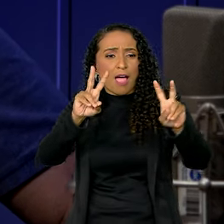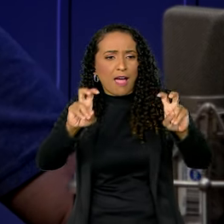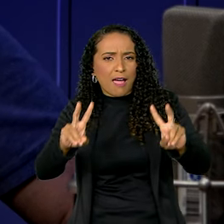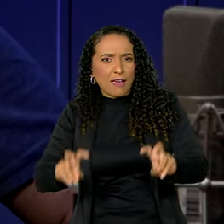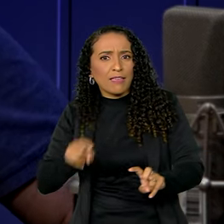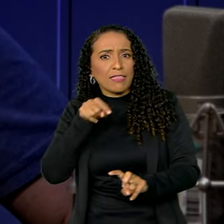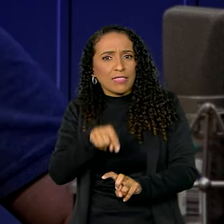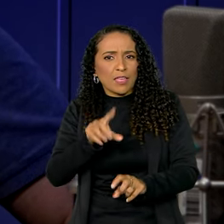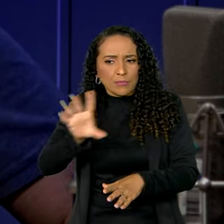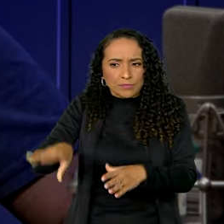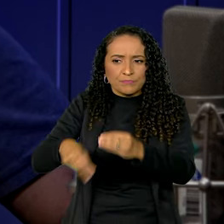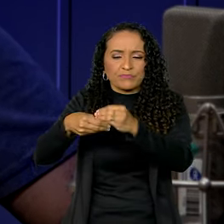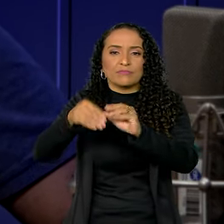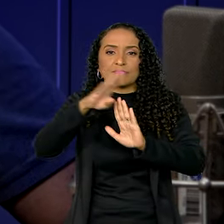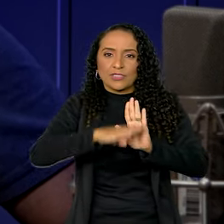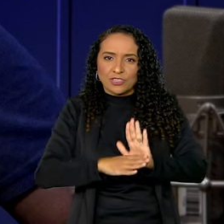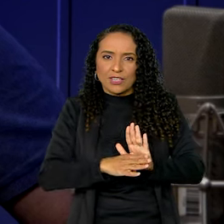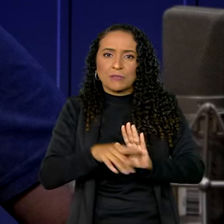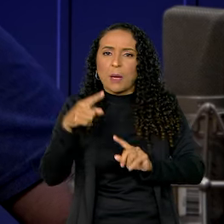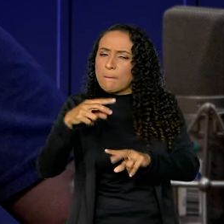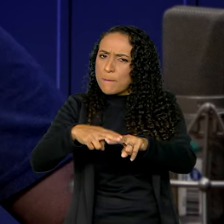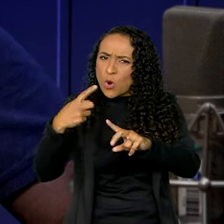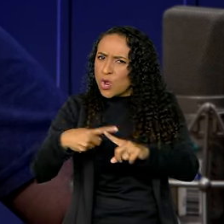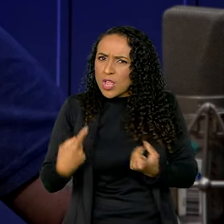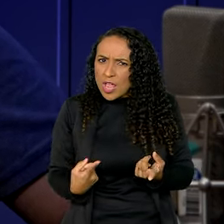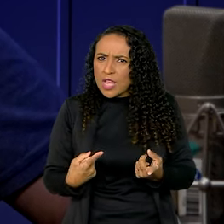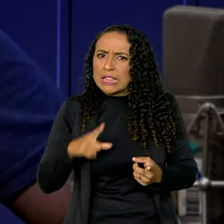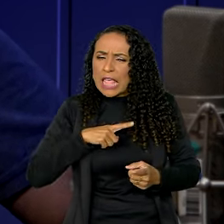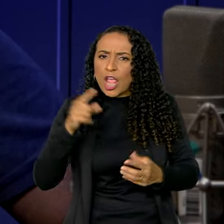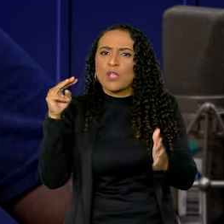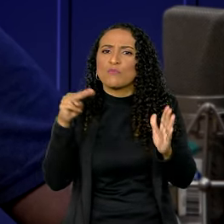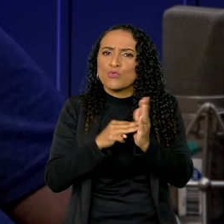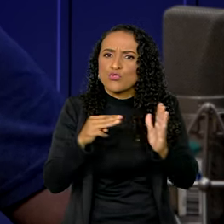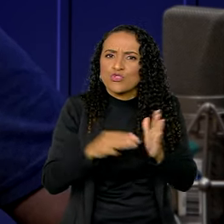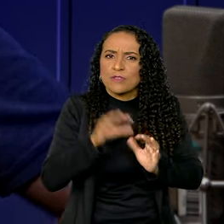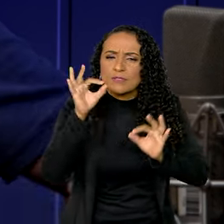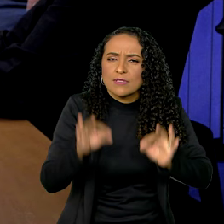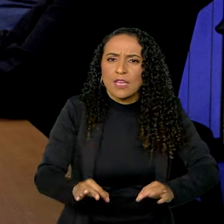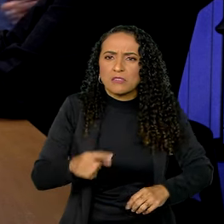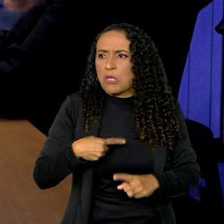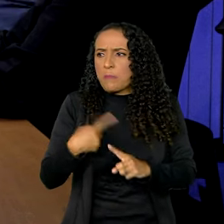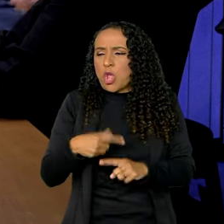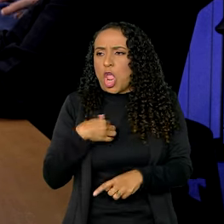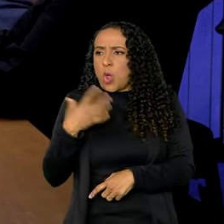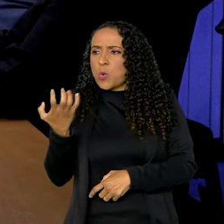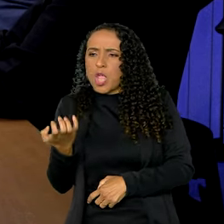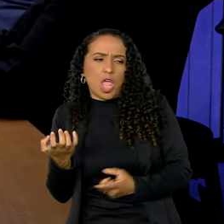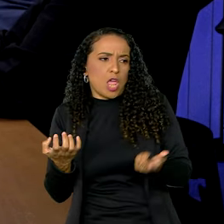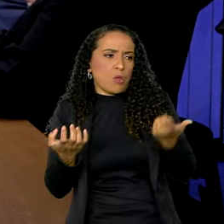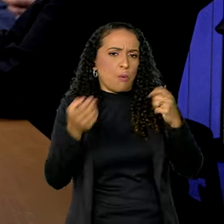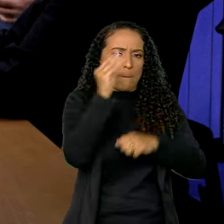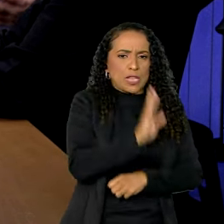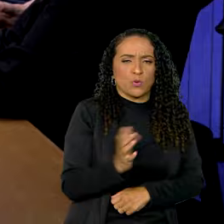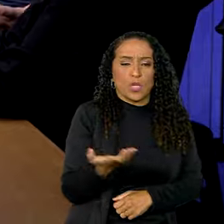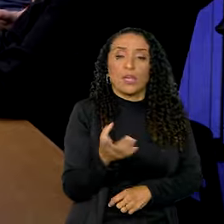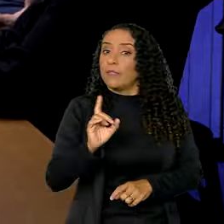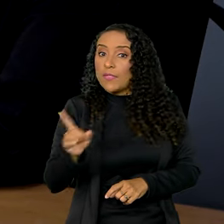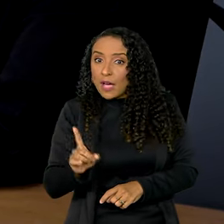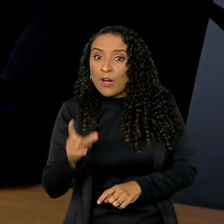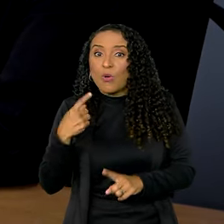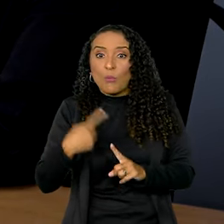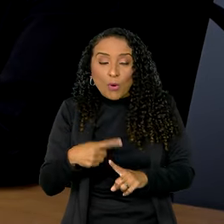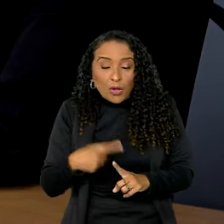temas estejam na agenda e eles estão lá por uma razão Não é porque né eu quis você quis né o Brasil quis eles estão